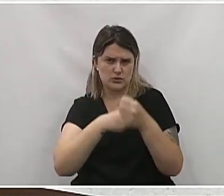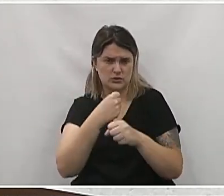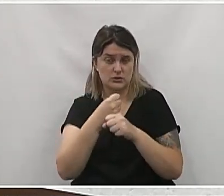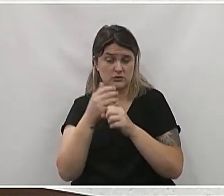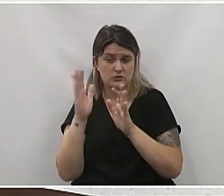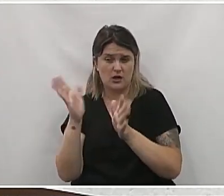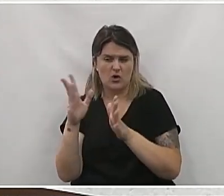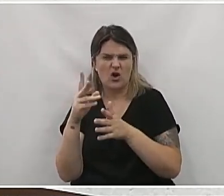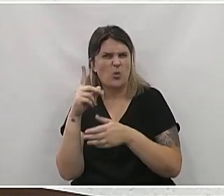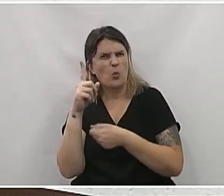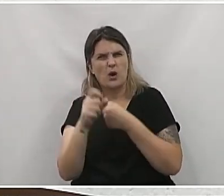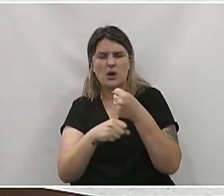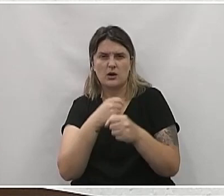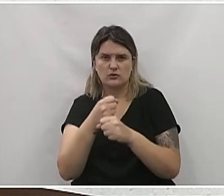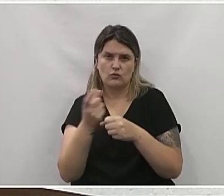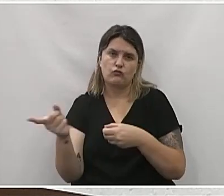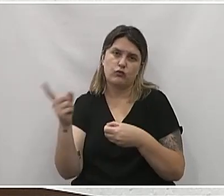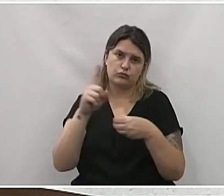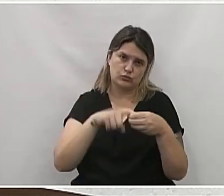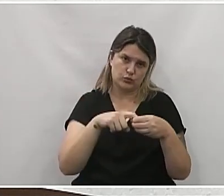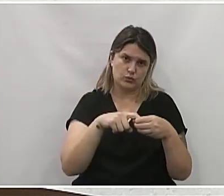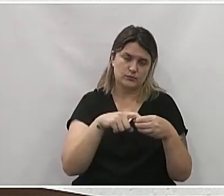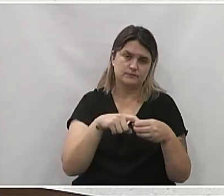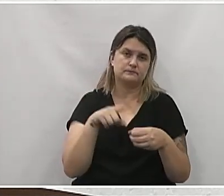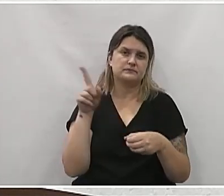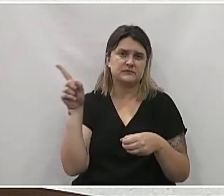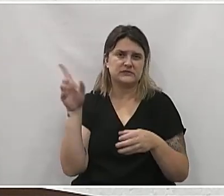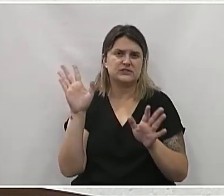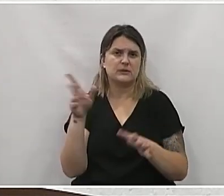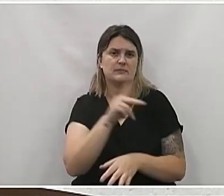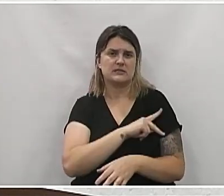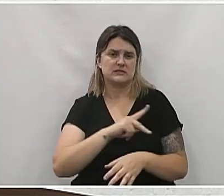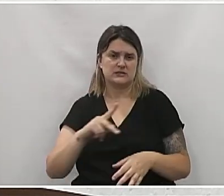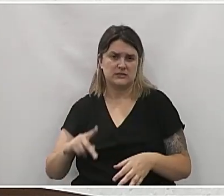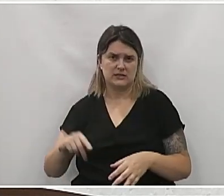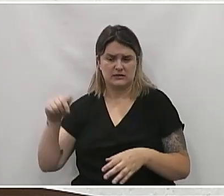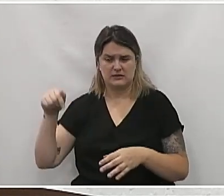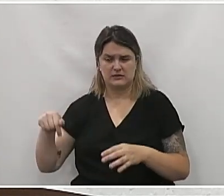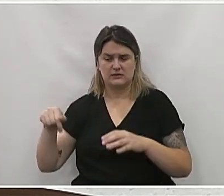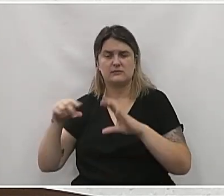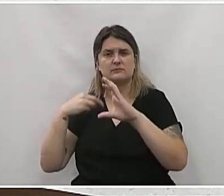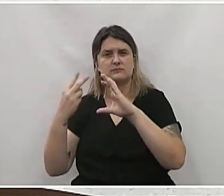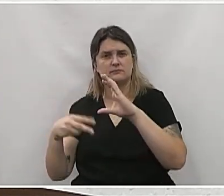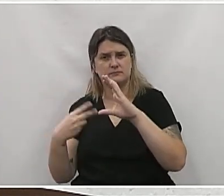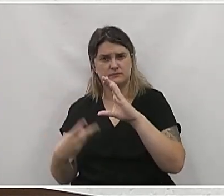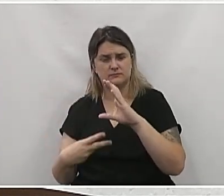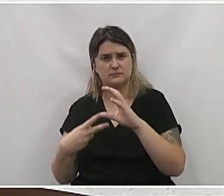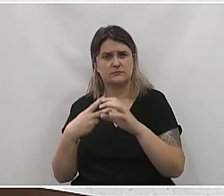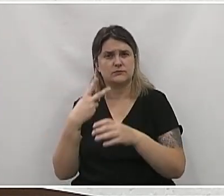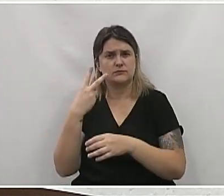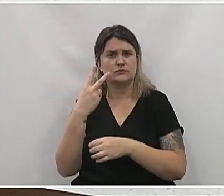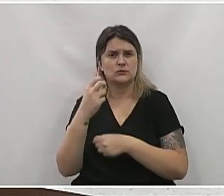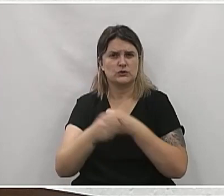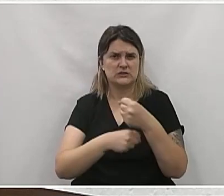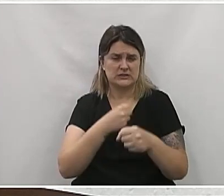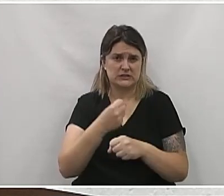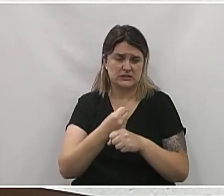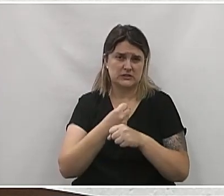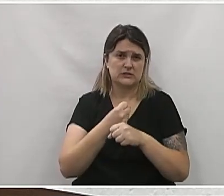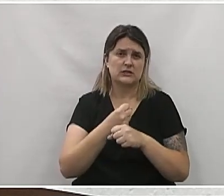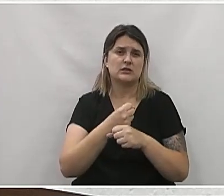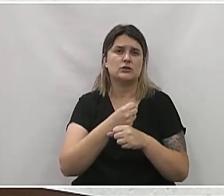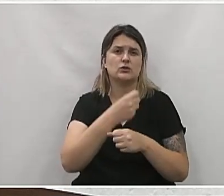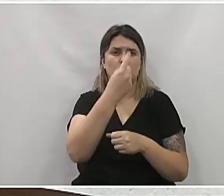há um pouco mais de um ano, foi presidente da Casa Legislativa, 2 anos no mandato, 2 anos